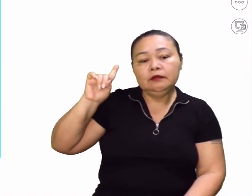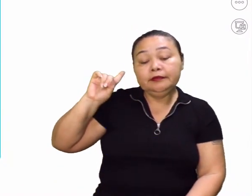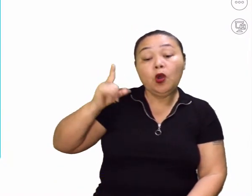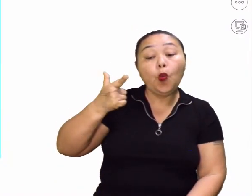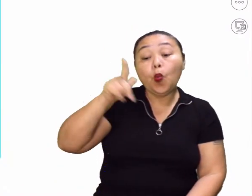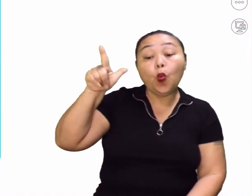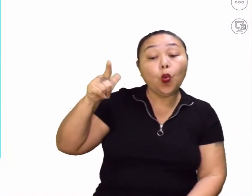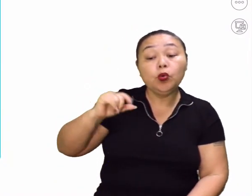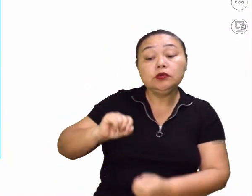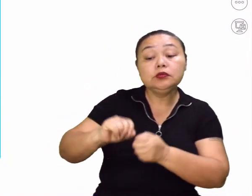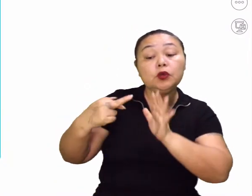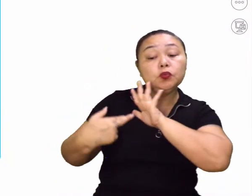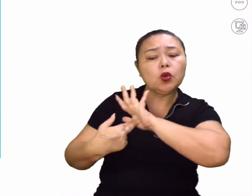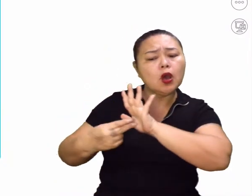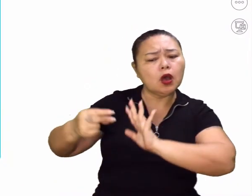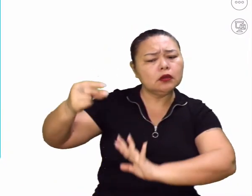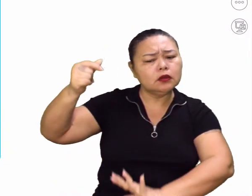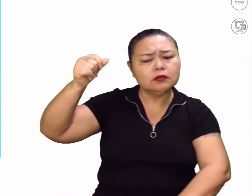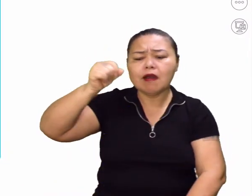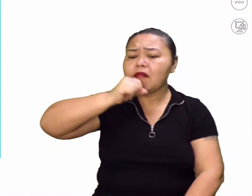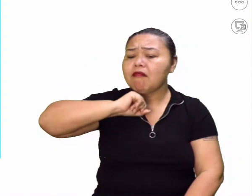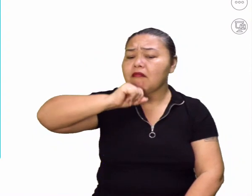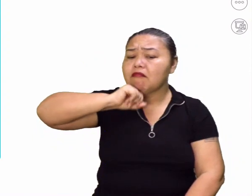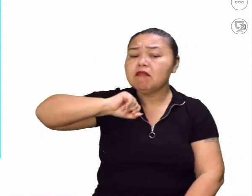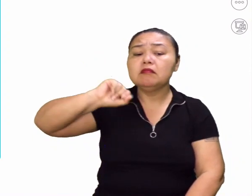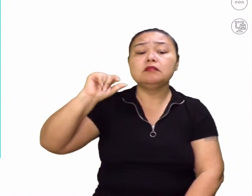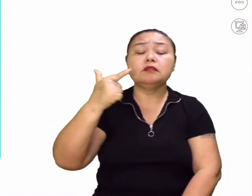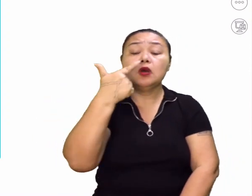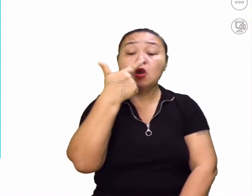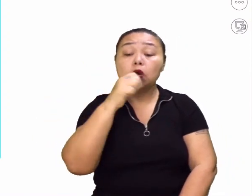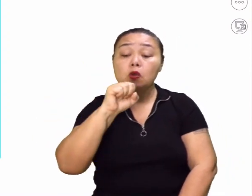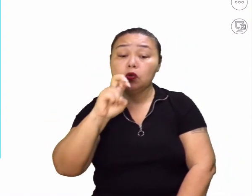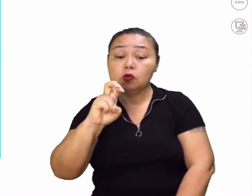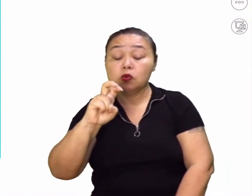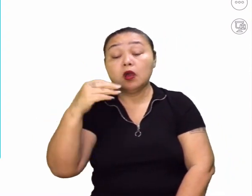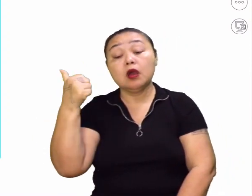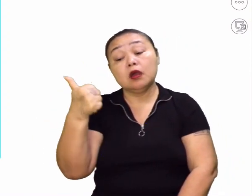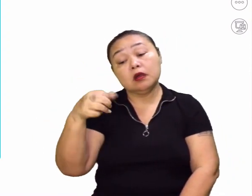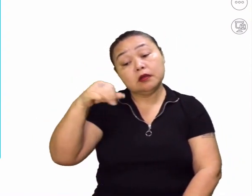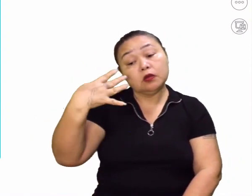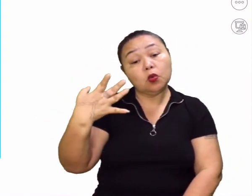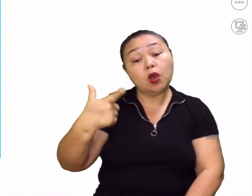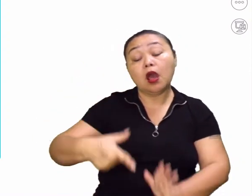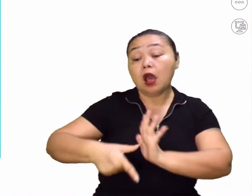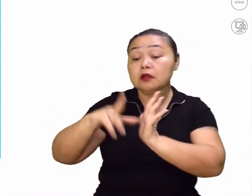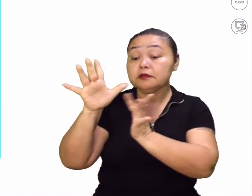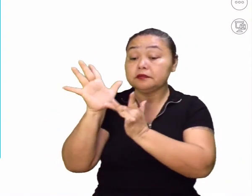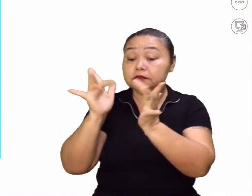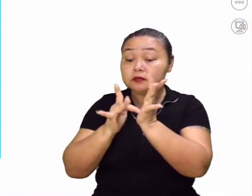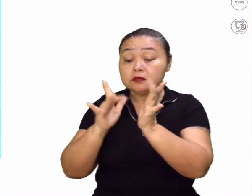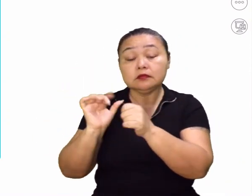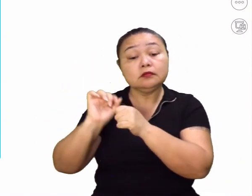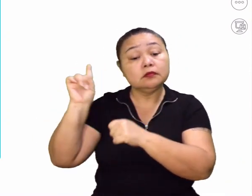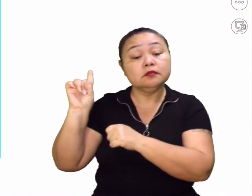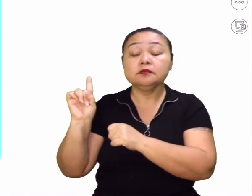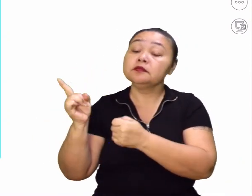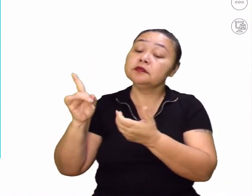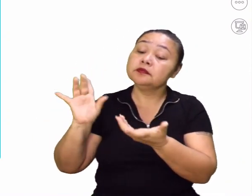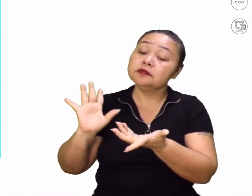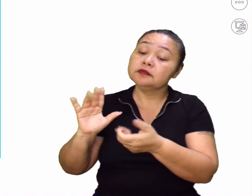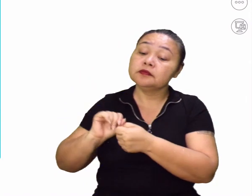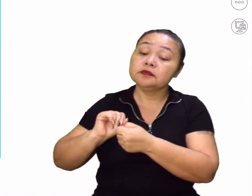outra representação aí, antiga pra caramba, de 285 a 194 anos antes de Cristo. É o Mapa